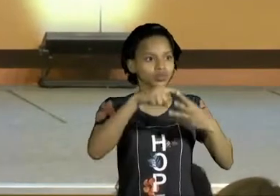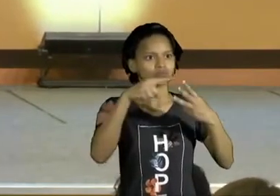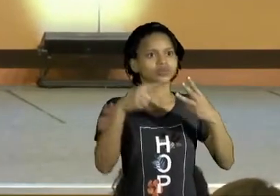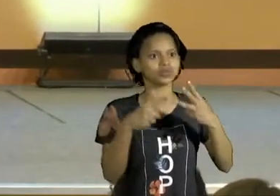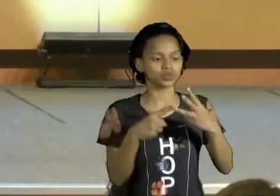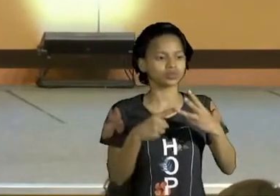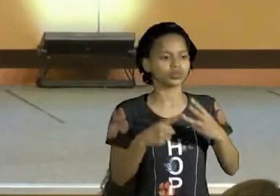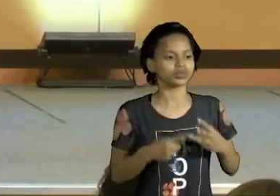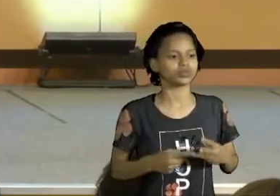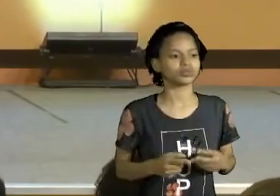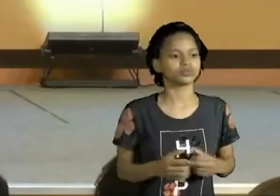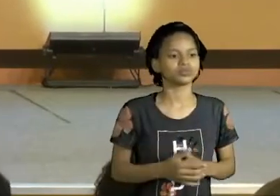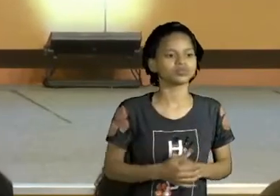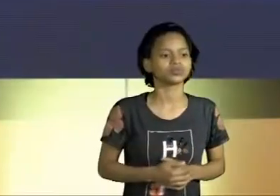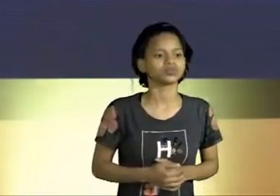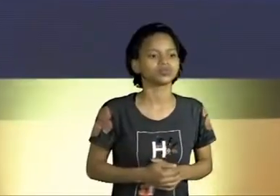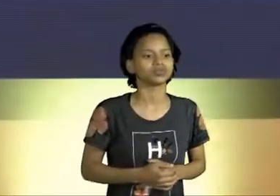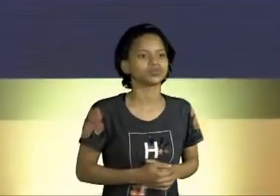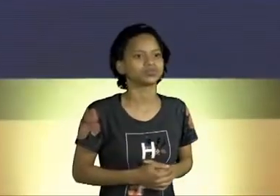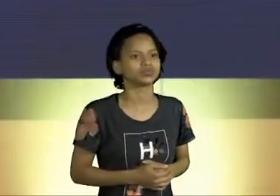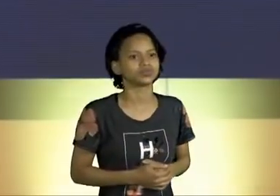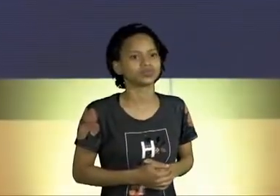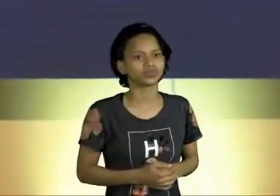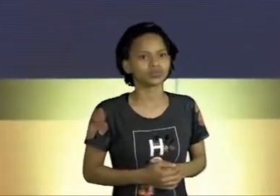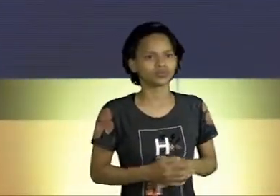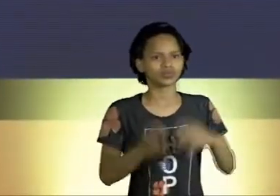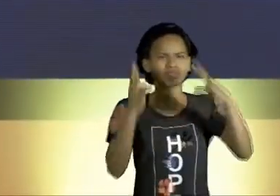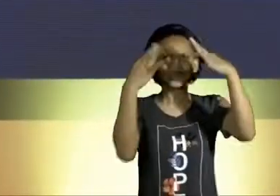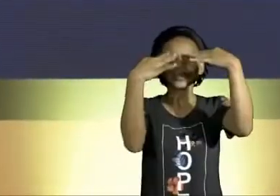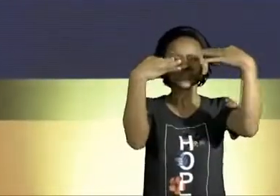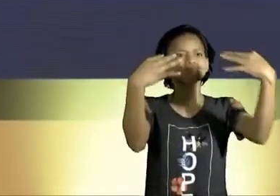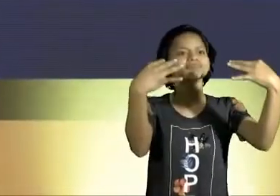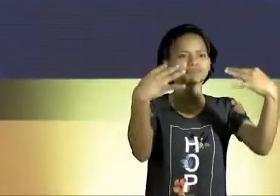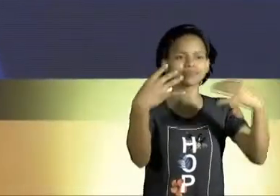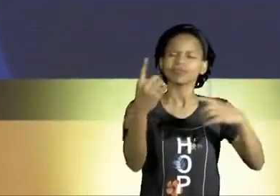na galeria... Ai, Camila, eu vou ter que ir aí na frente? Vai.